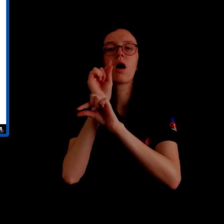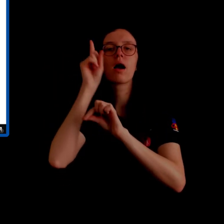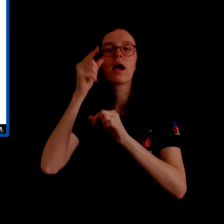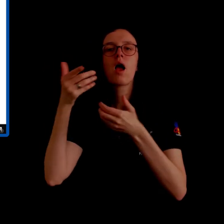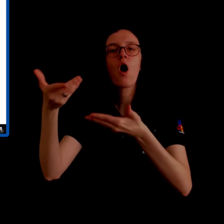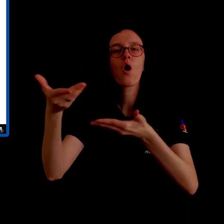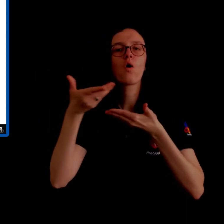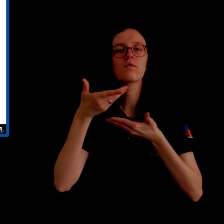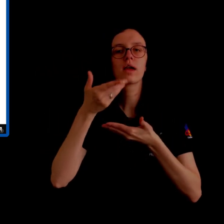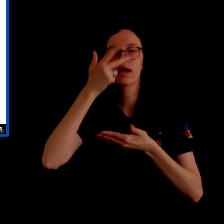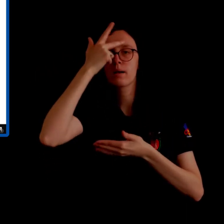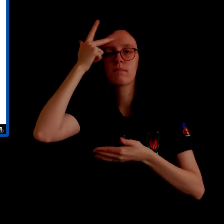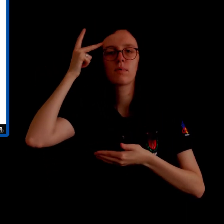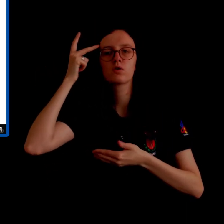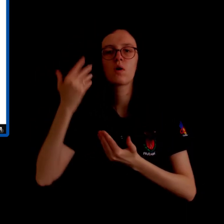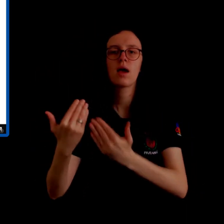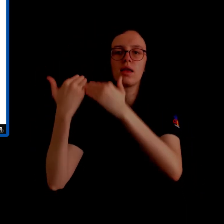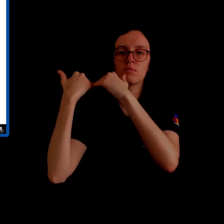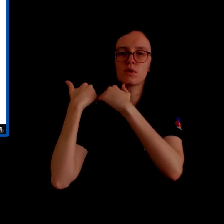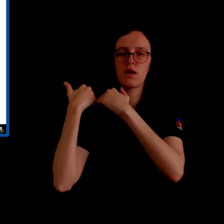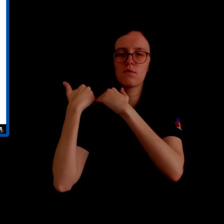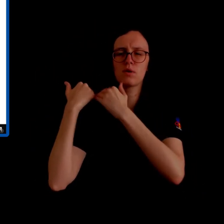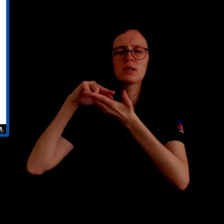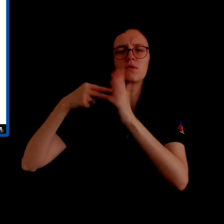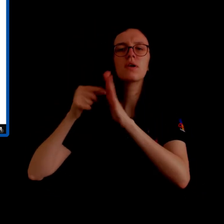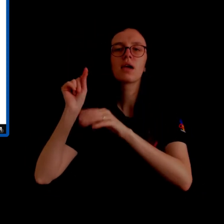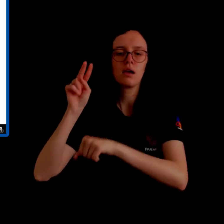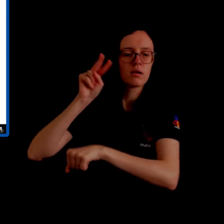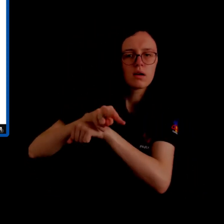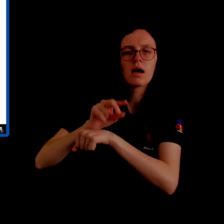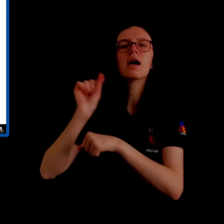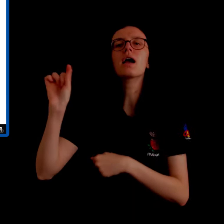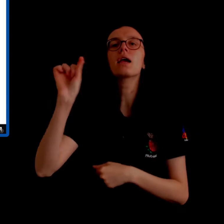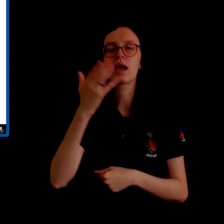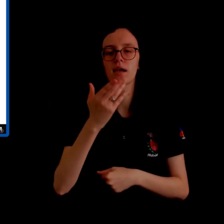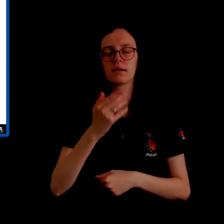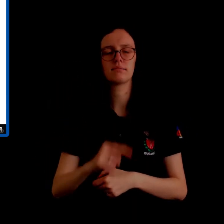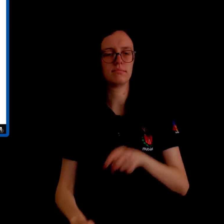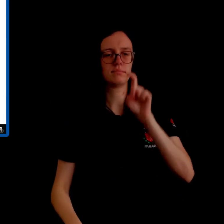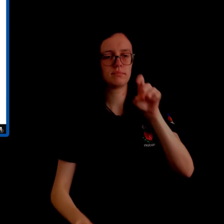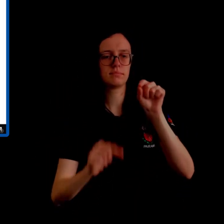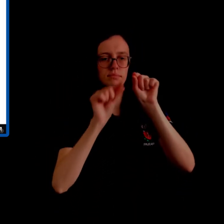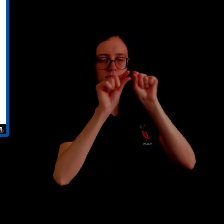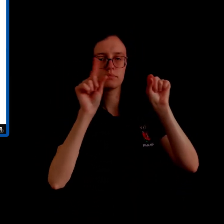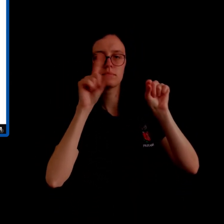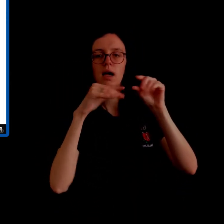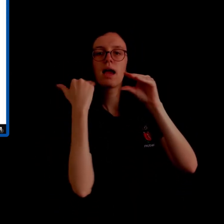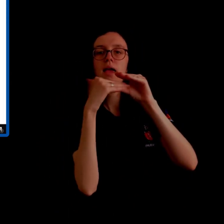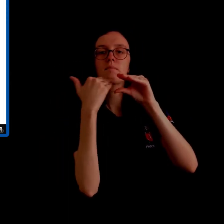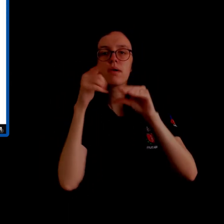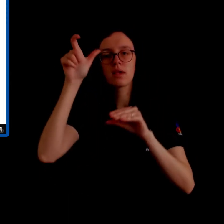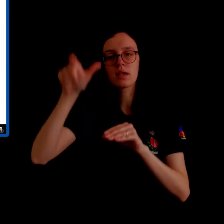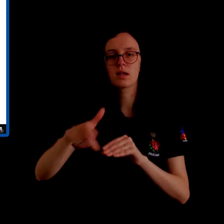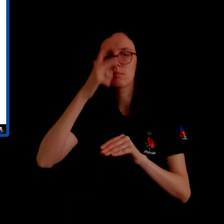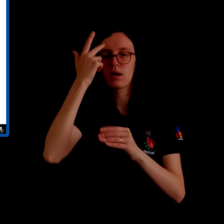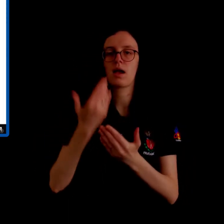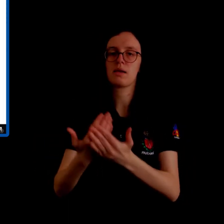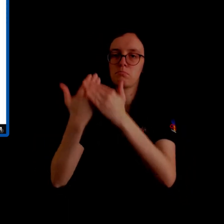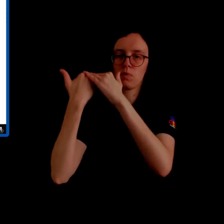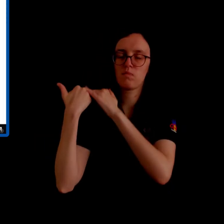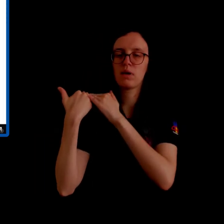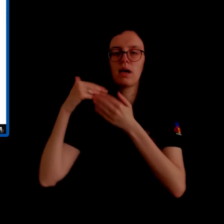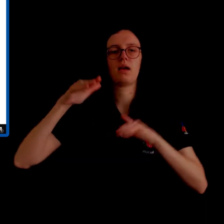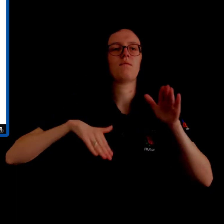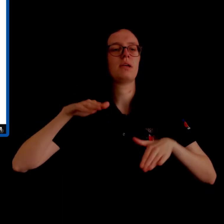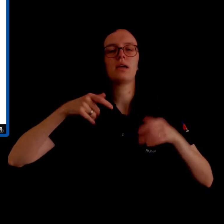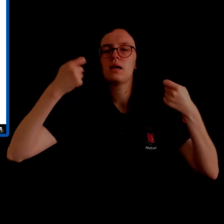Convidar Responsável. Tá? E aqui você clica, coloca um e-mail do responsável, não